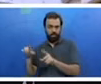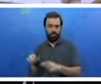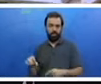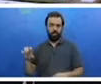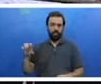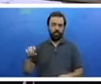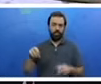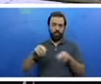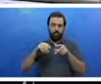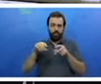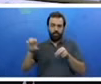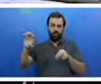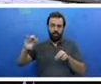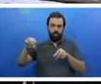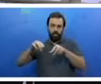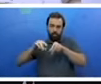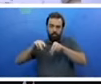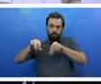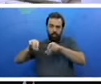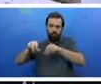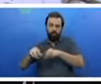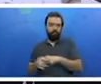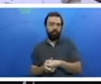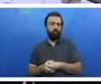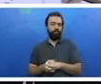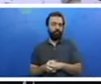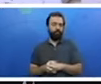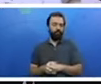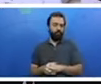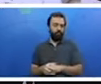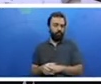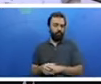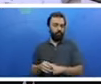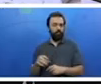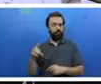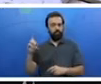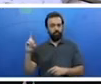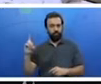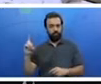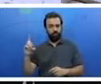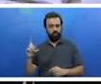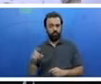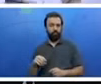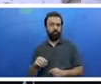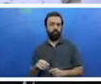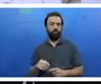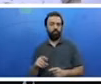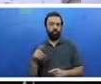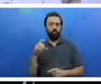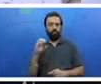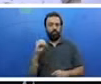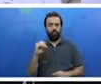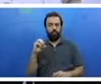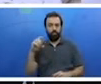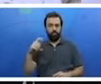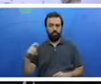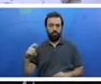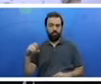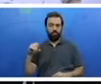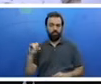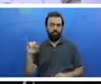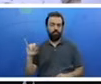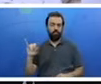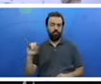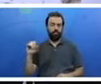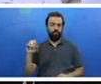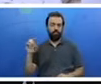temos como exemplo de sal, o sal de cozinha. E na imagem D, nós temos como exemplo de óxidos, o cal